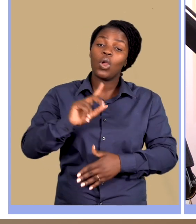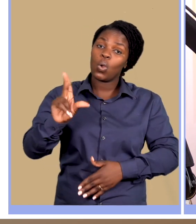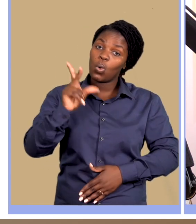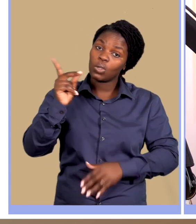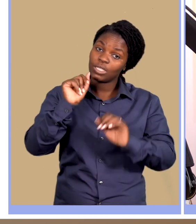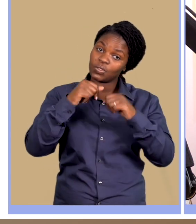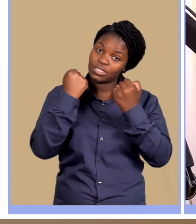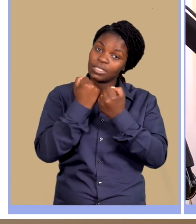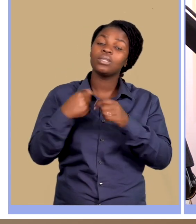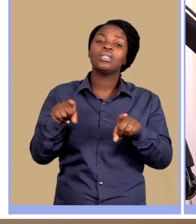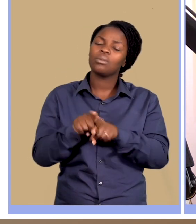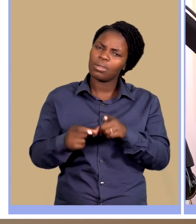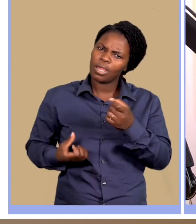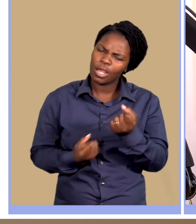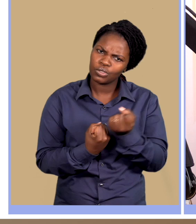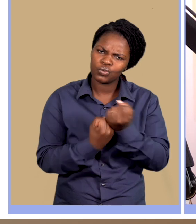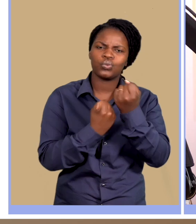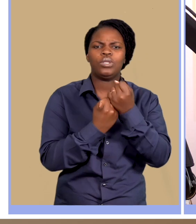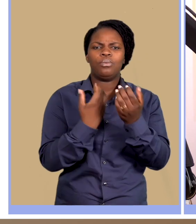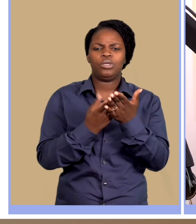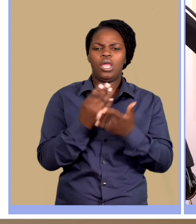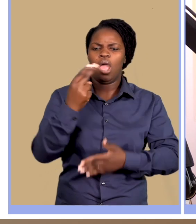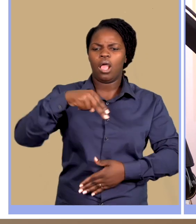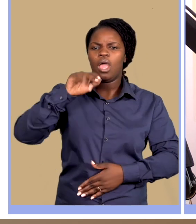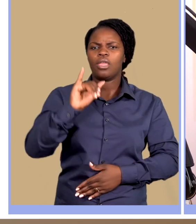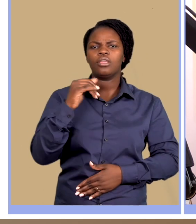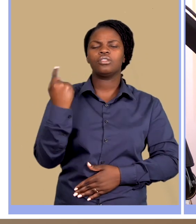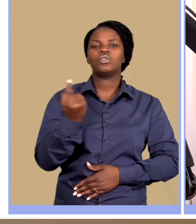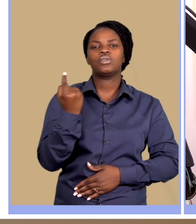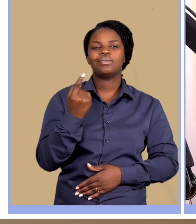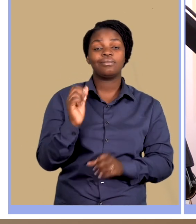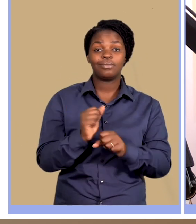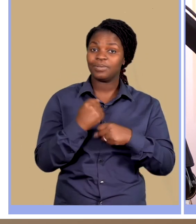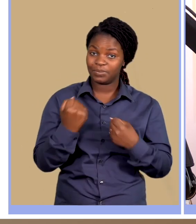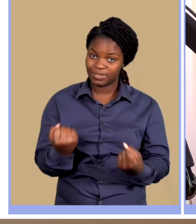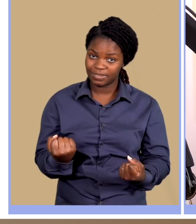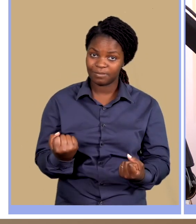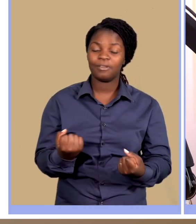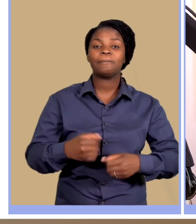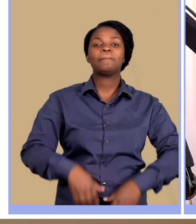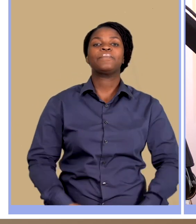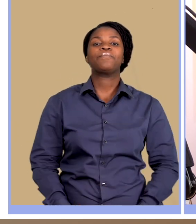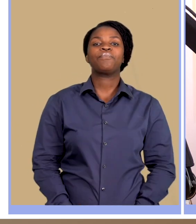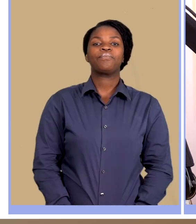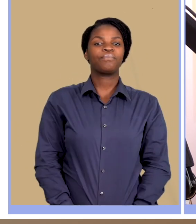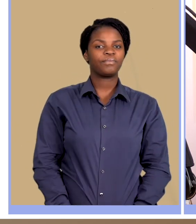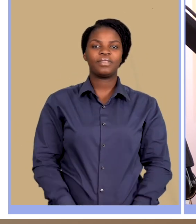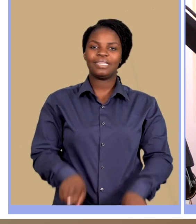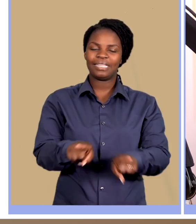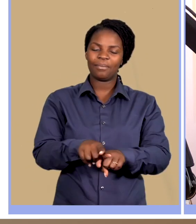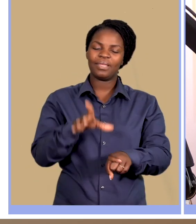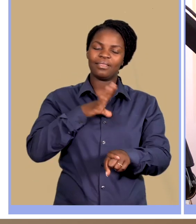por exemplo, ao nível da zona norte do país, mas temos também zonas propensas a outro tipo